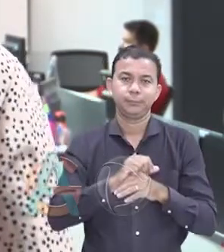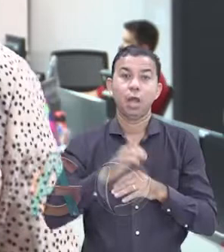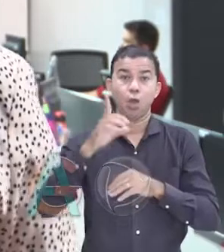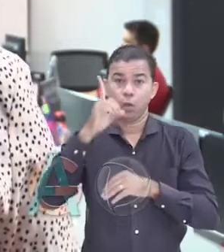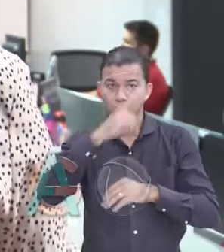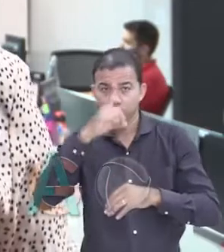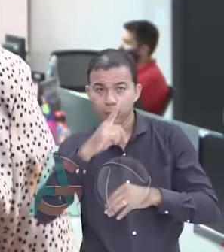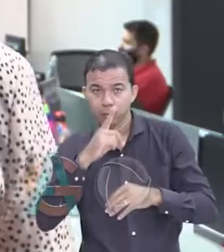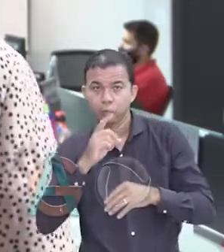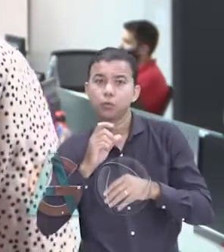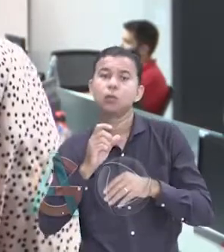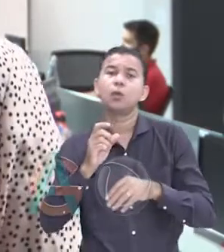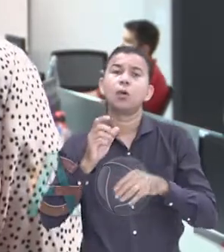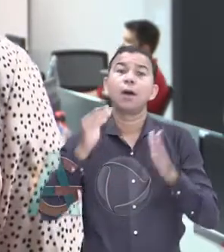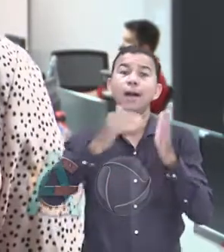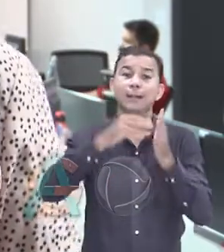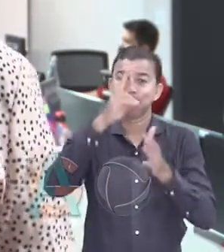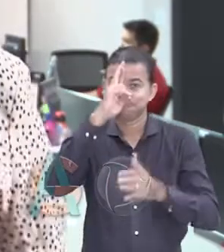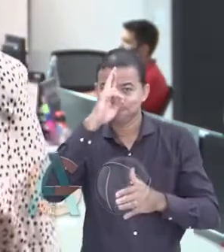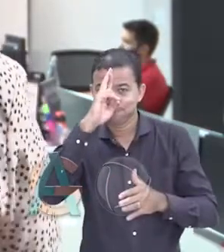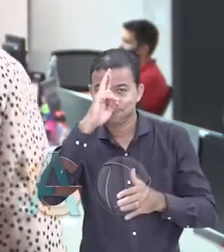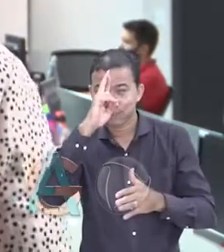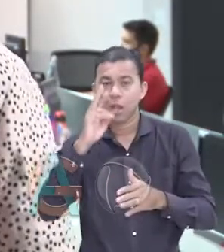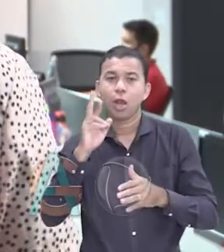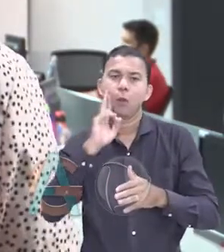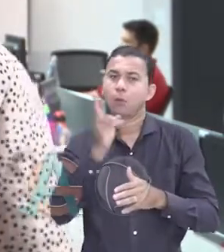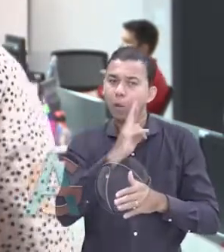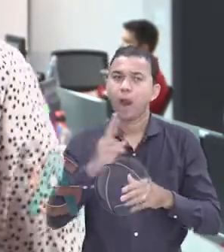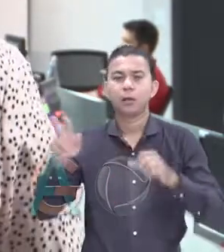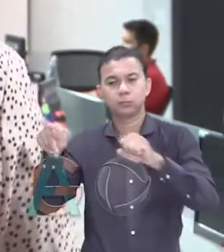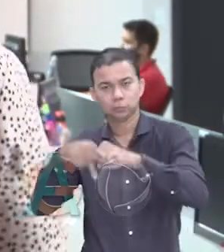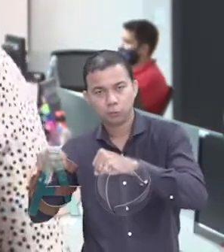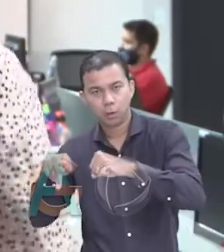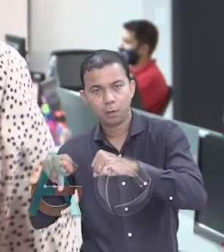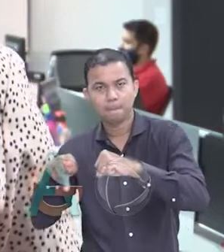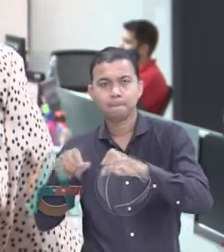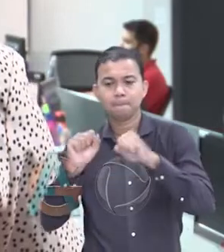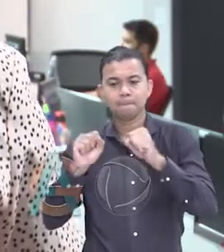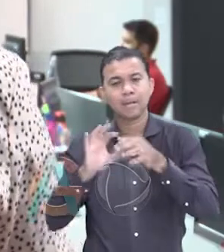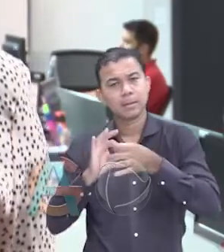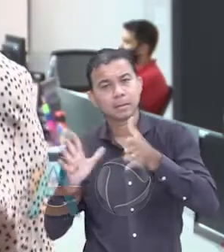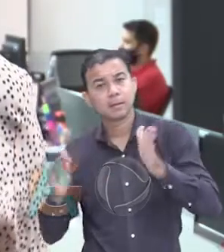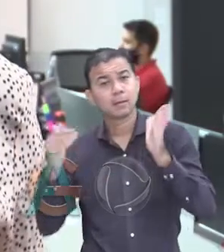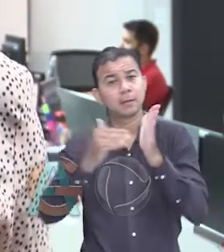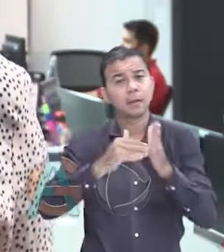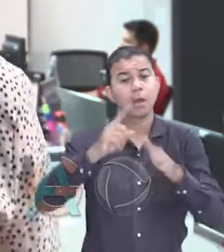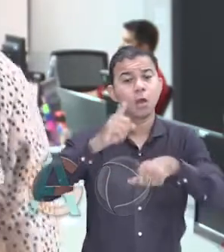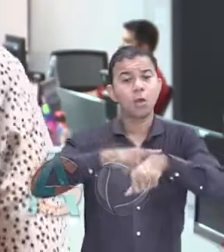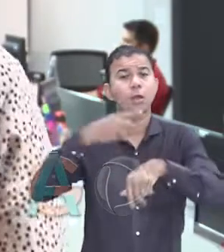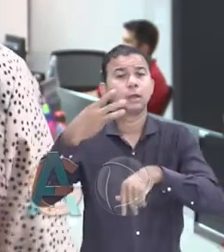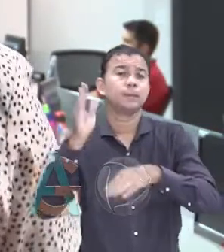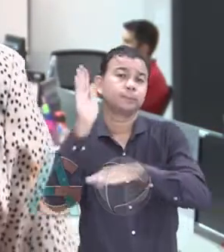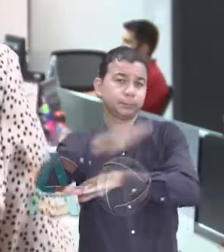das 5 horas da manhã ao meio-dia, com exceção dos restaurantes, inclusive os de shopping centers, que poderão funcionar